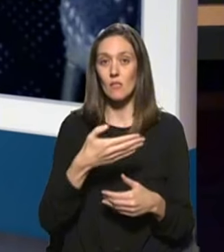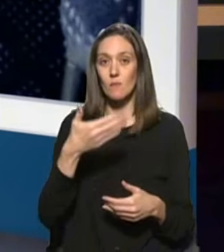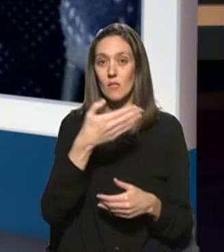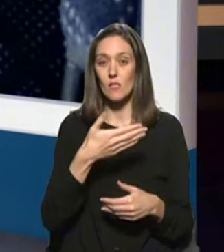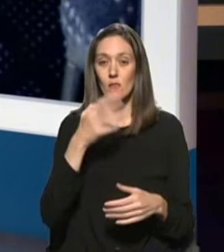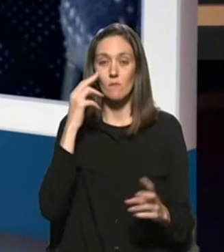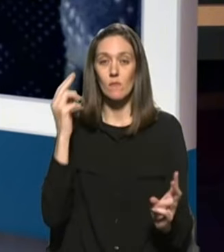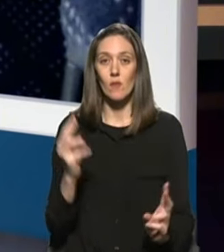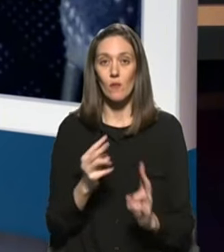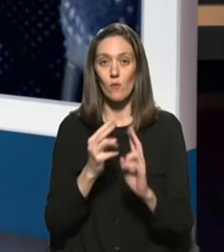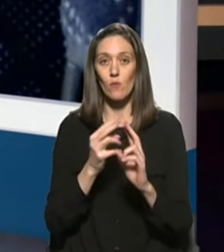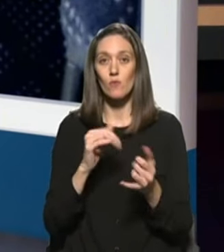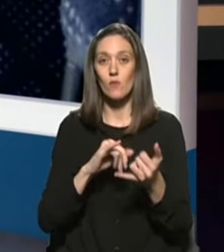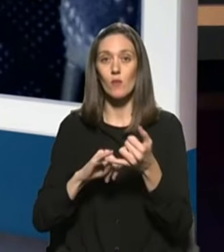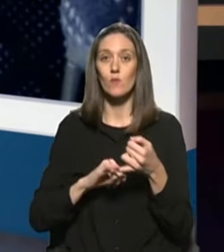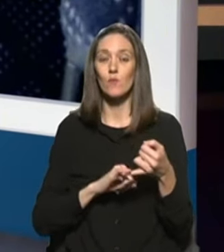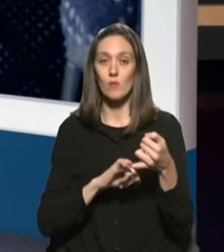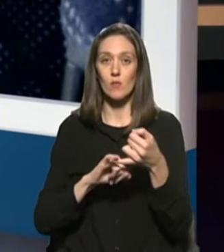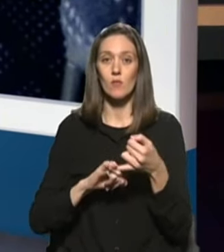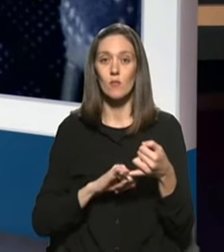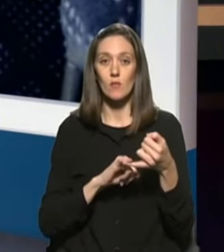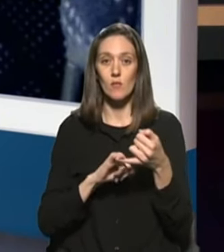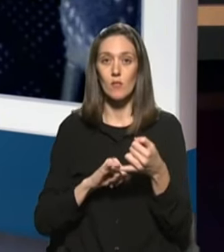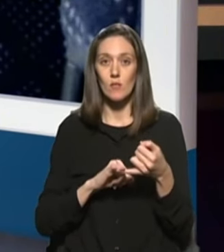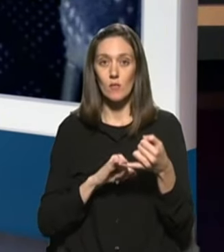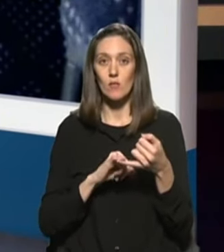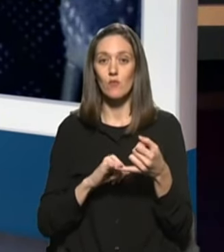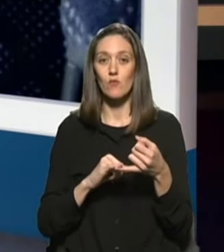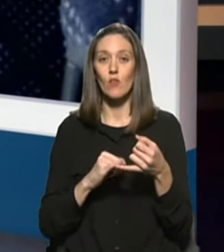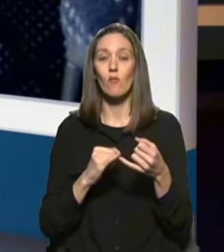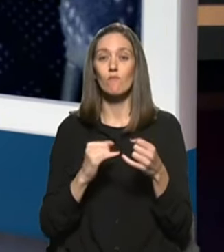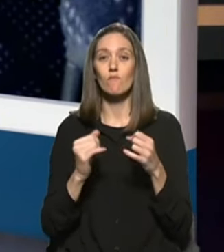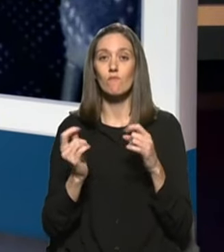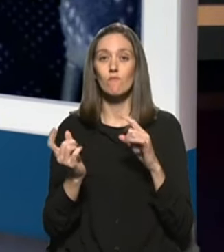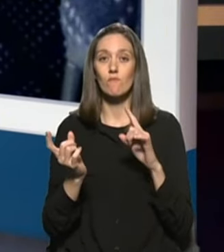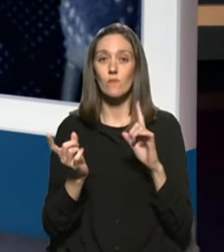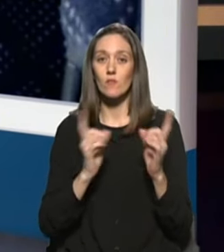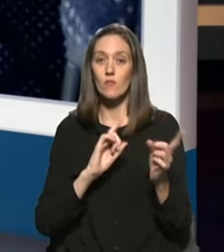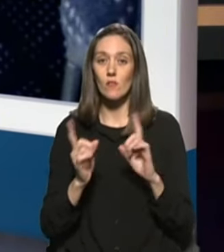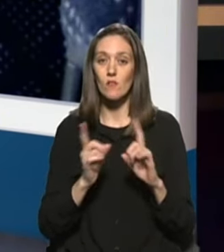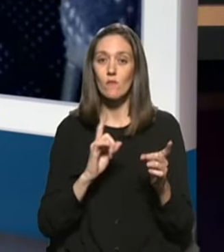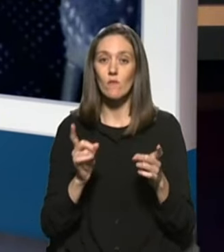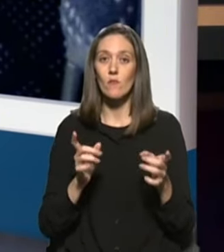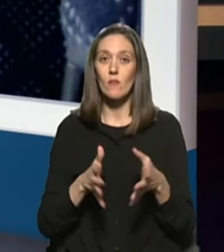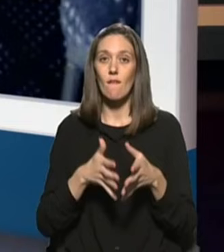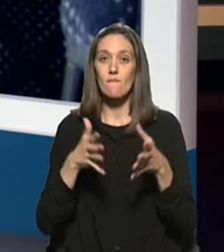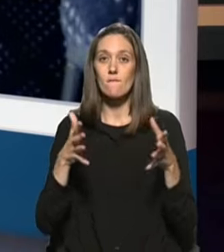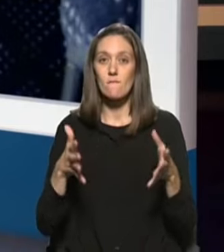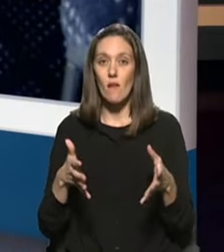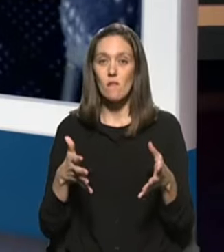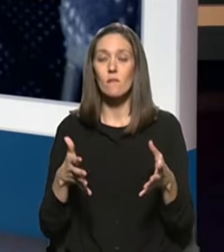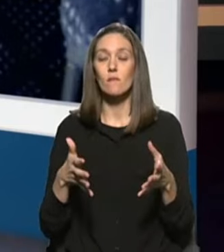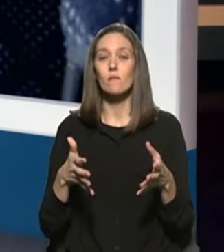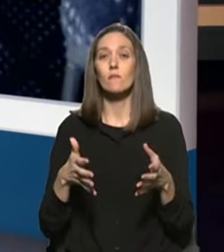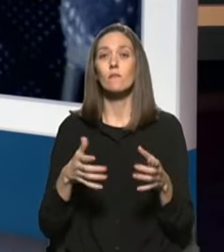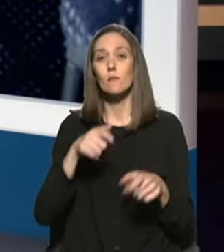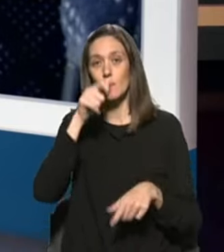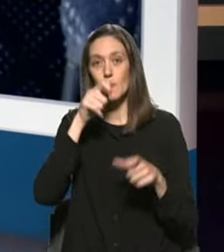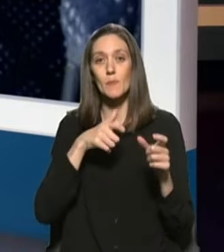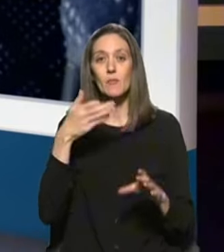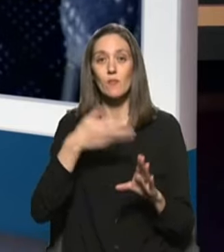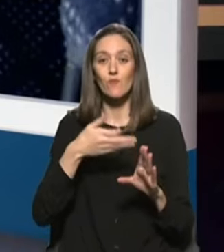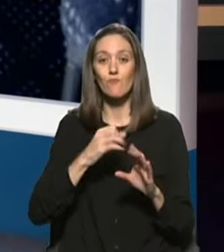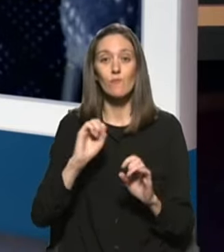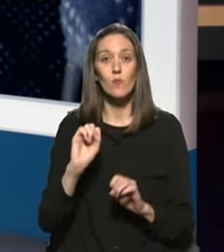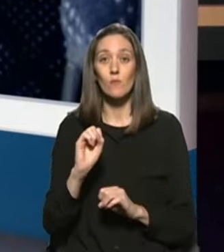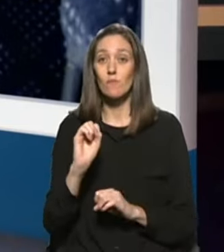17º Encontro da Associação Rodoviária de Transportes Pesados de Passageiros, que aconteceu pela primeira vez